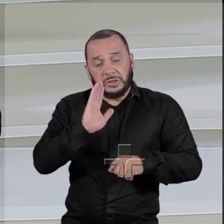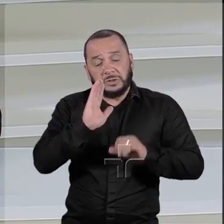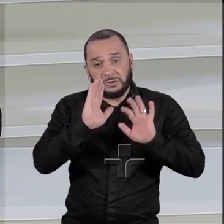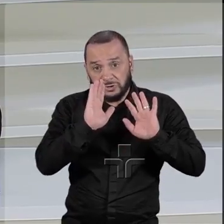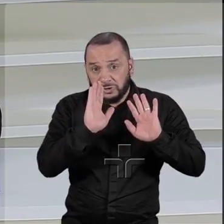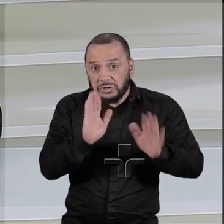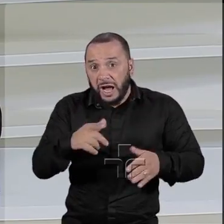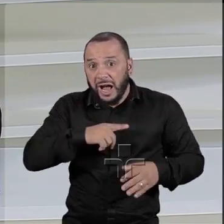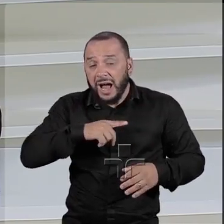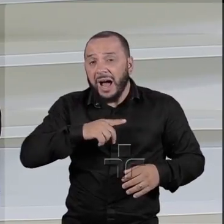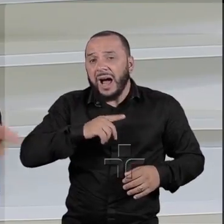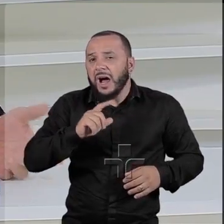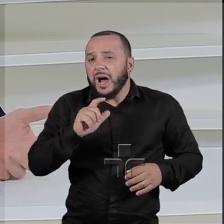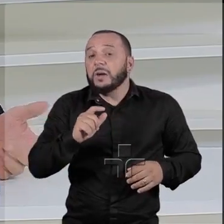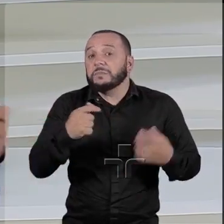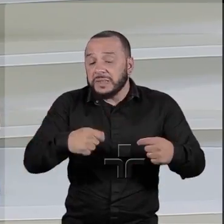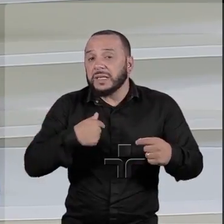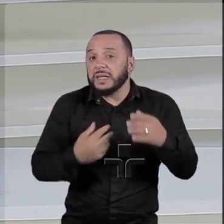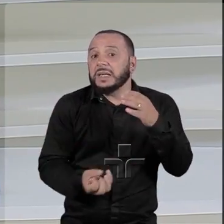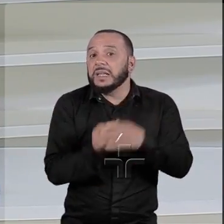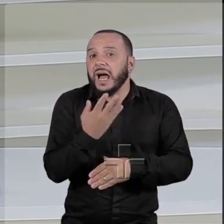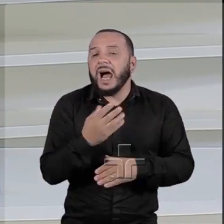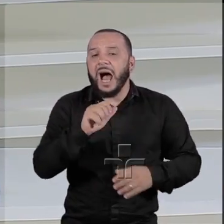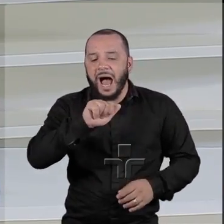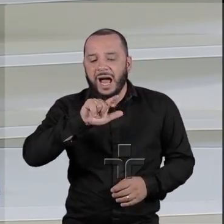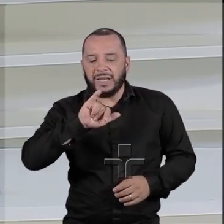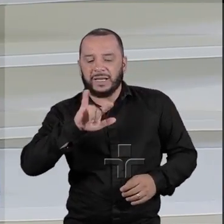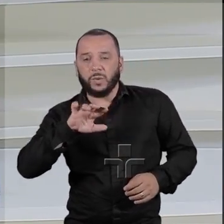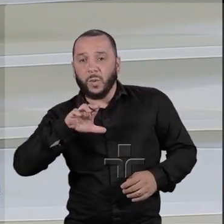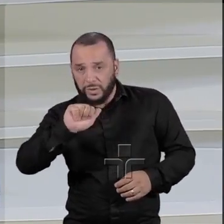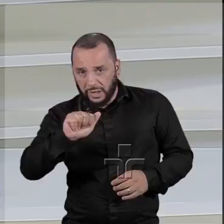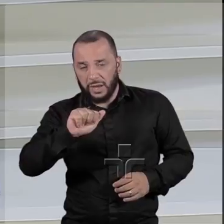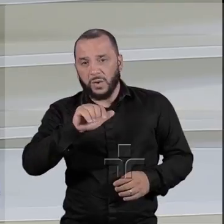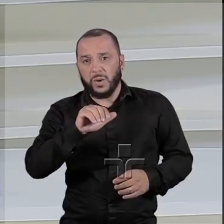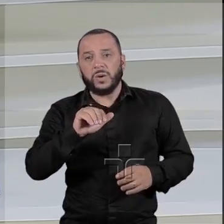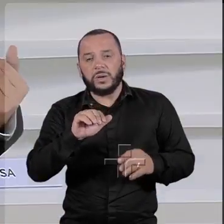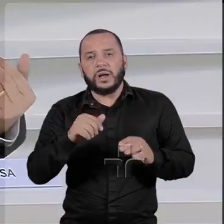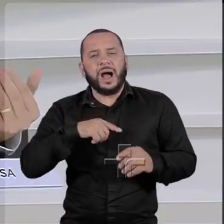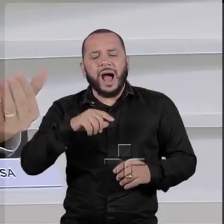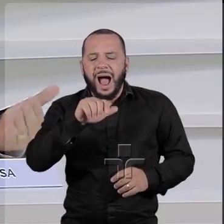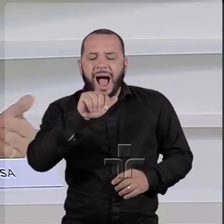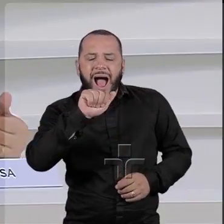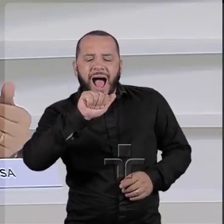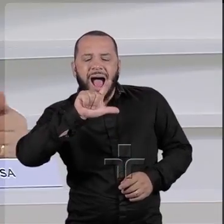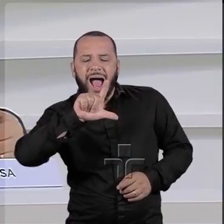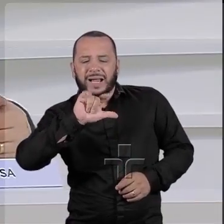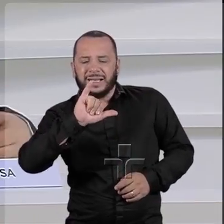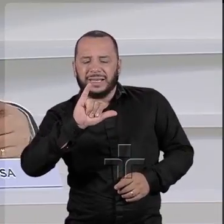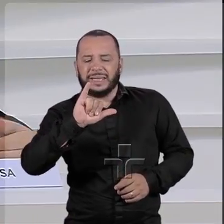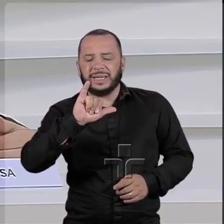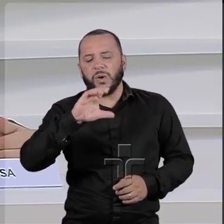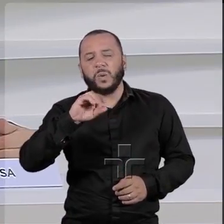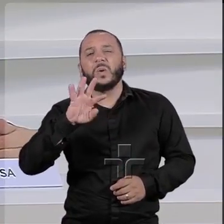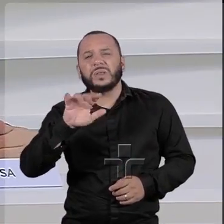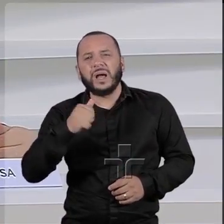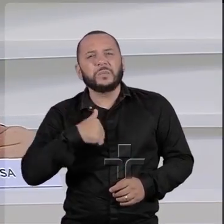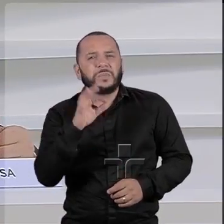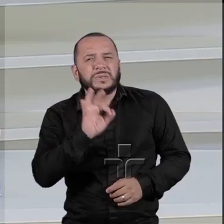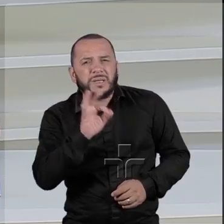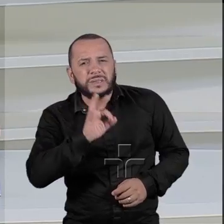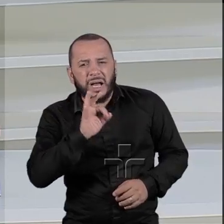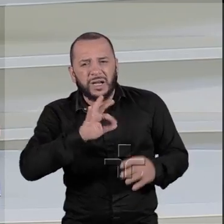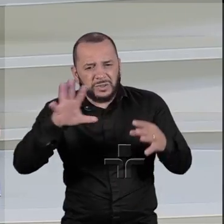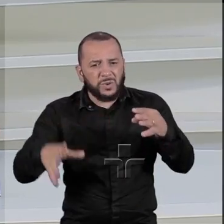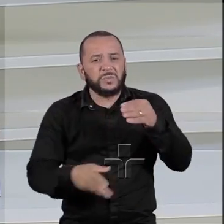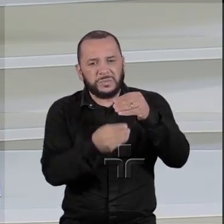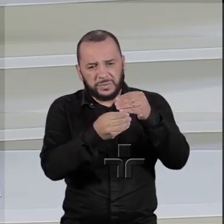para equacionar o déficit, que é bom, estava no nosso projeto. A alíquota suplementar que o servidor público contribuiria um pouco mais.